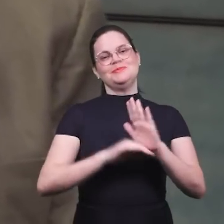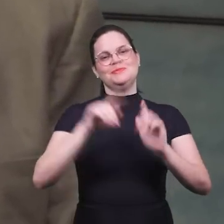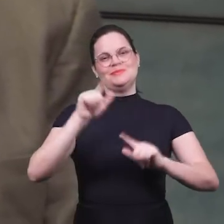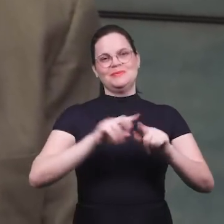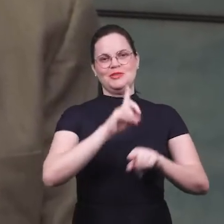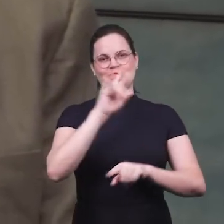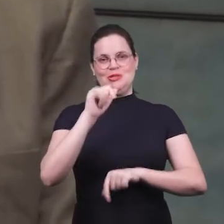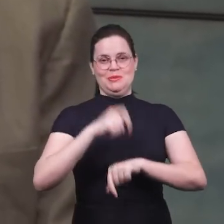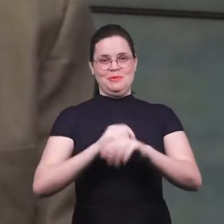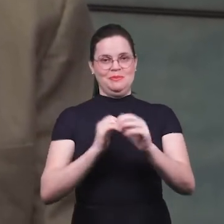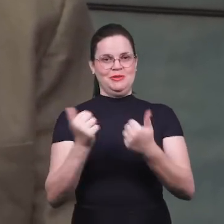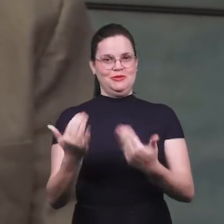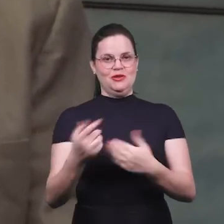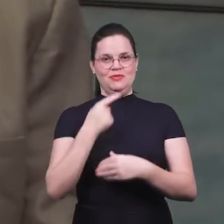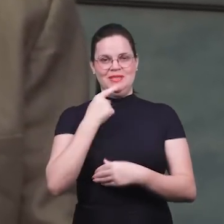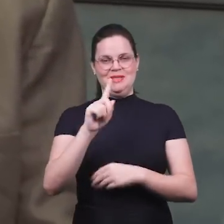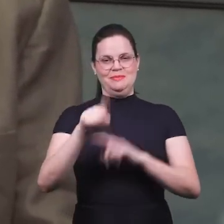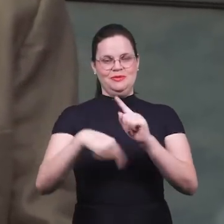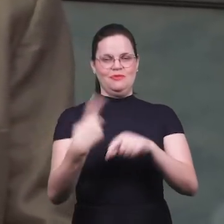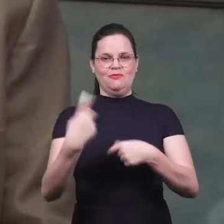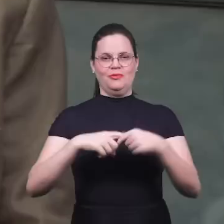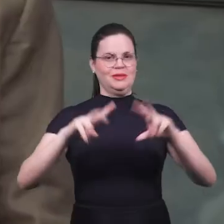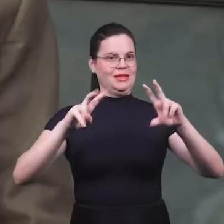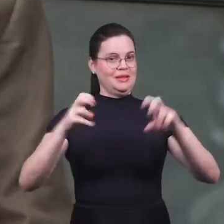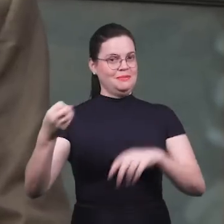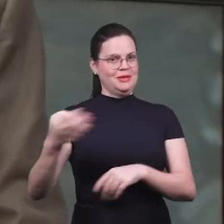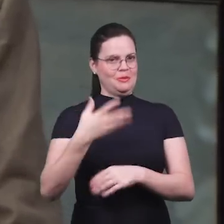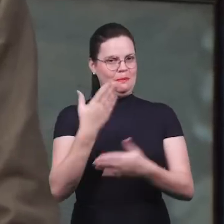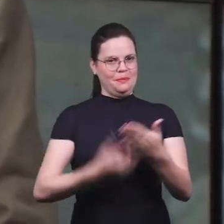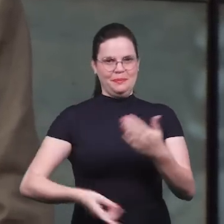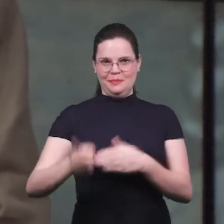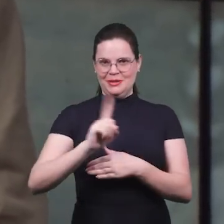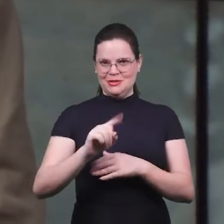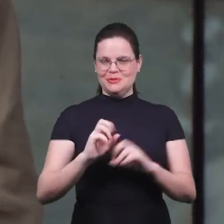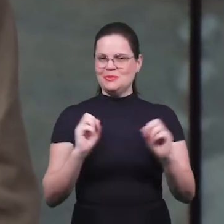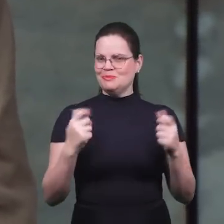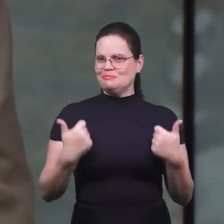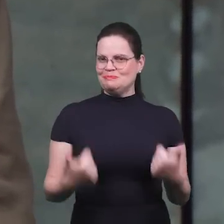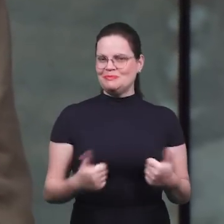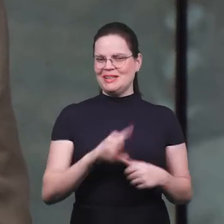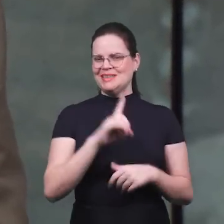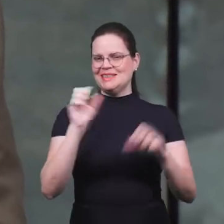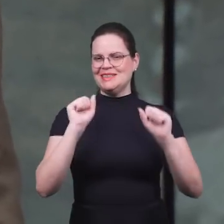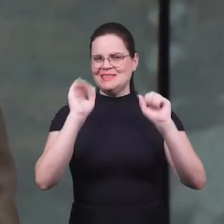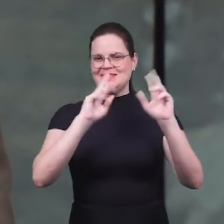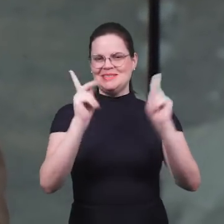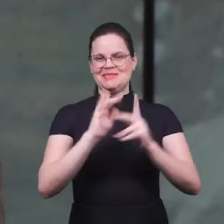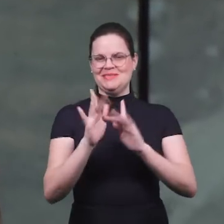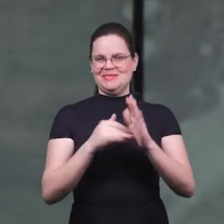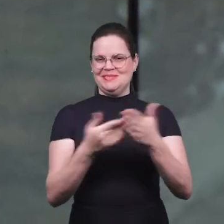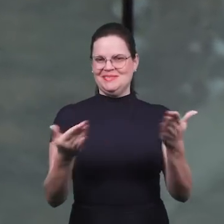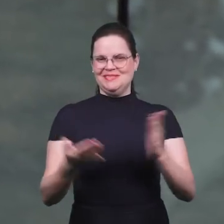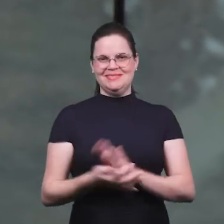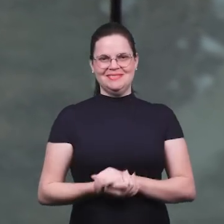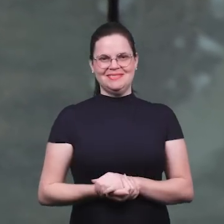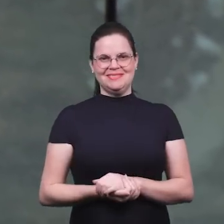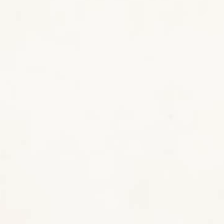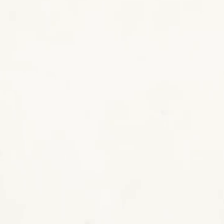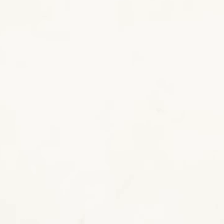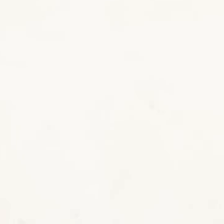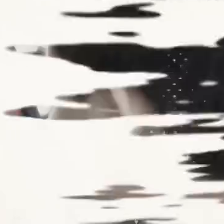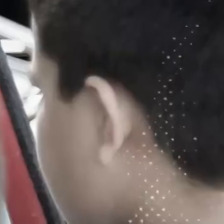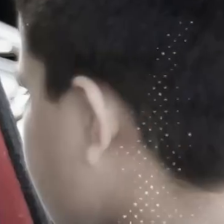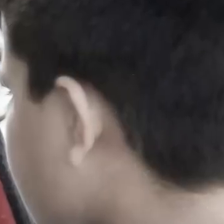da Minha Mocidade. Semana que vem a gente volta com um tema novo. Você não pode perder, tá bom? Deus abençoe. A paz do Senhor.